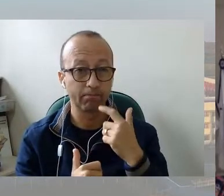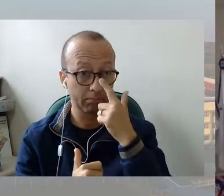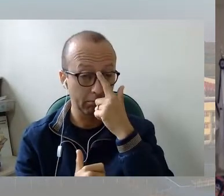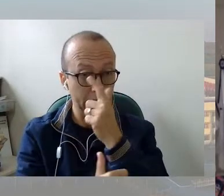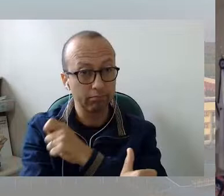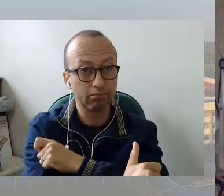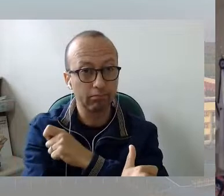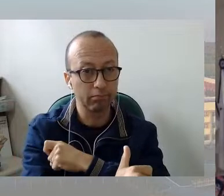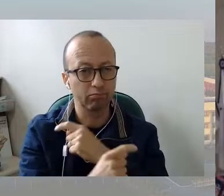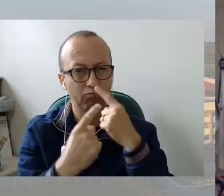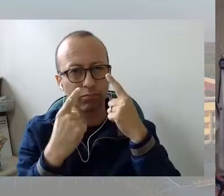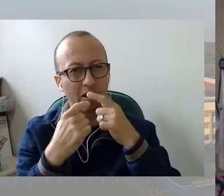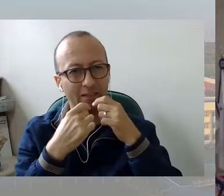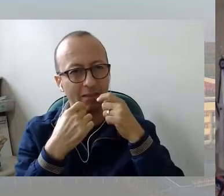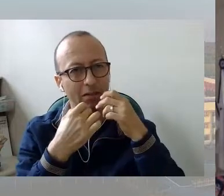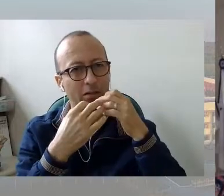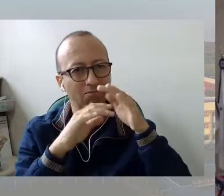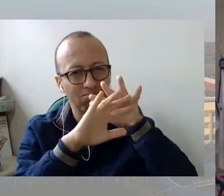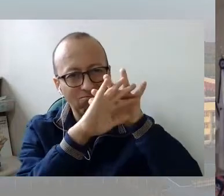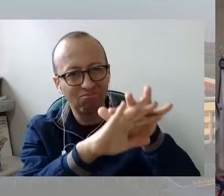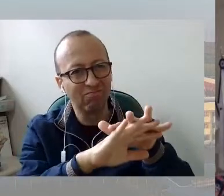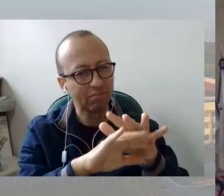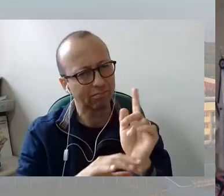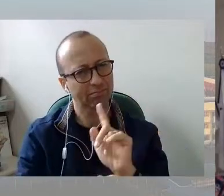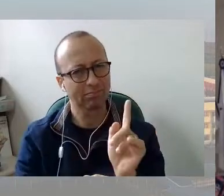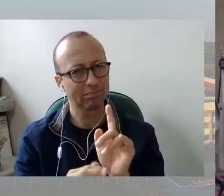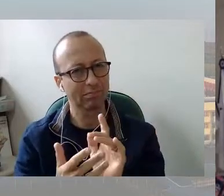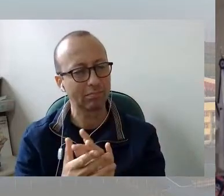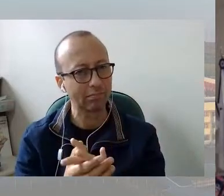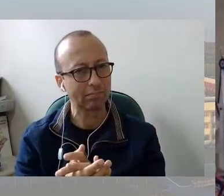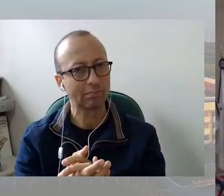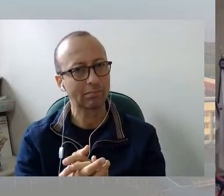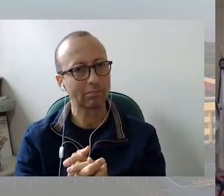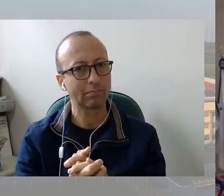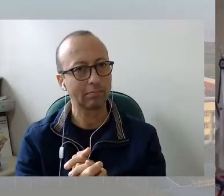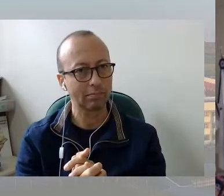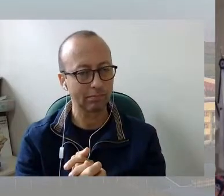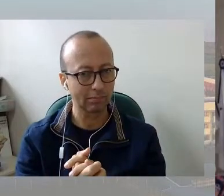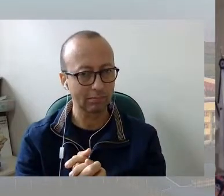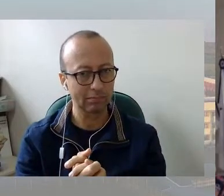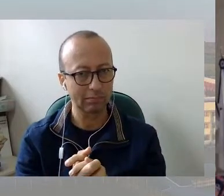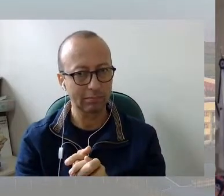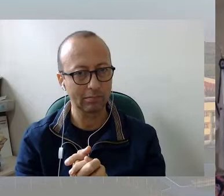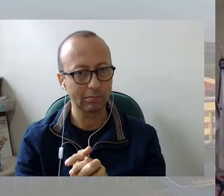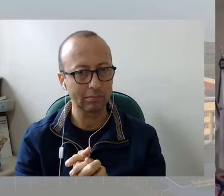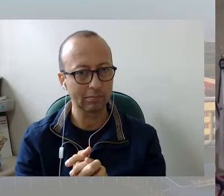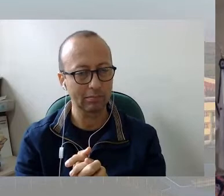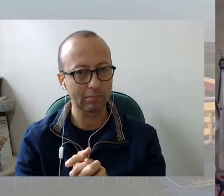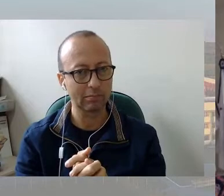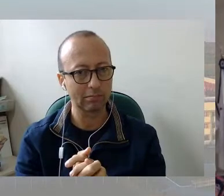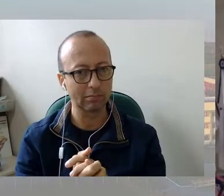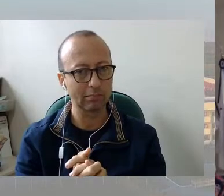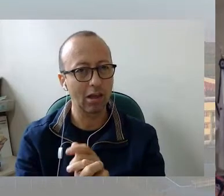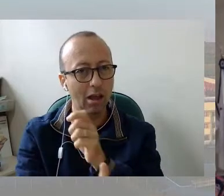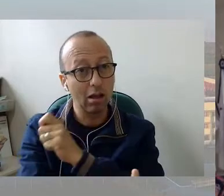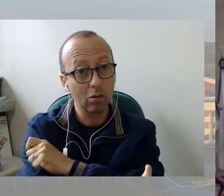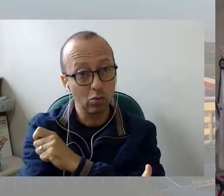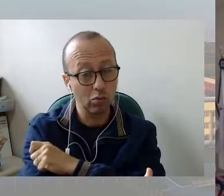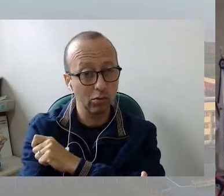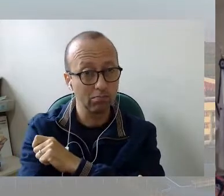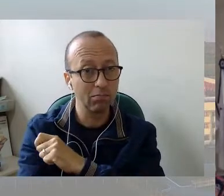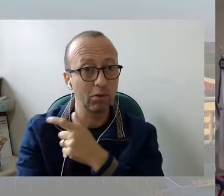quiseram ofender, né? Pelo contrário. E nós entendemos que os nossos alunos são